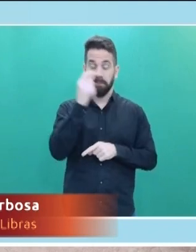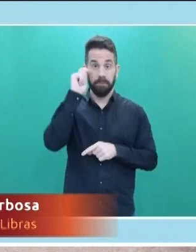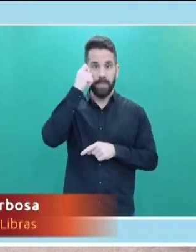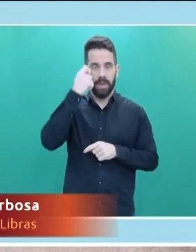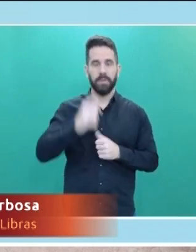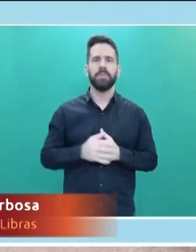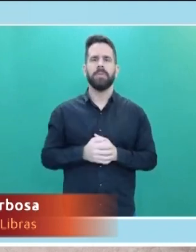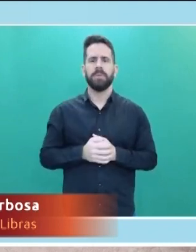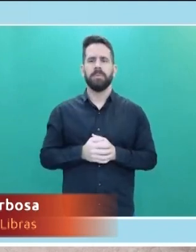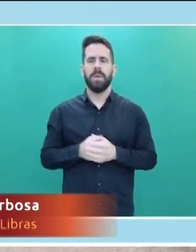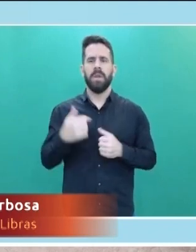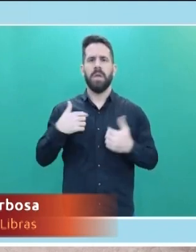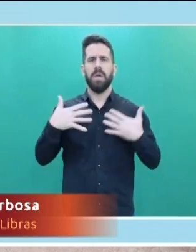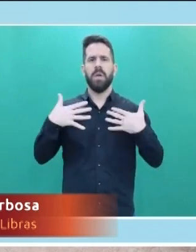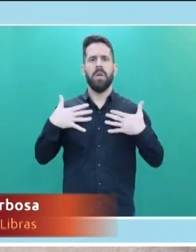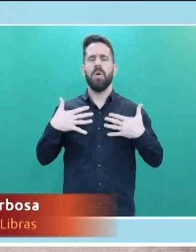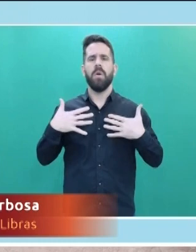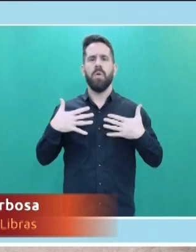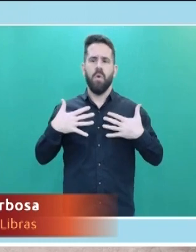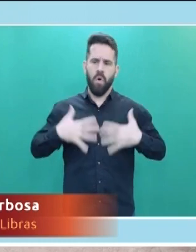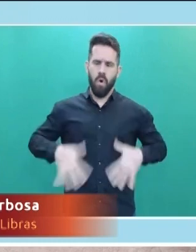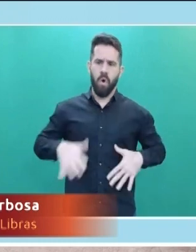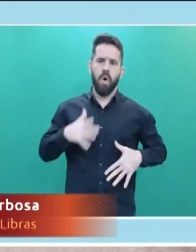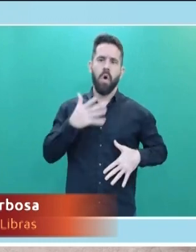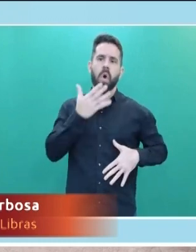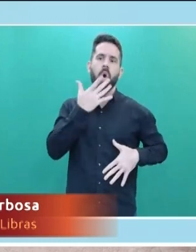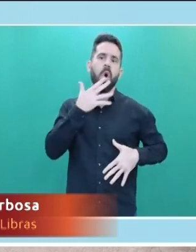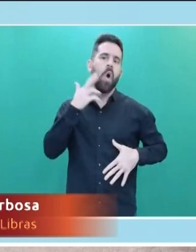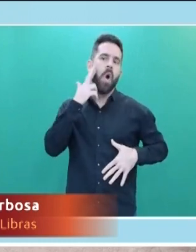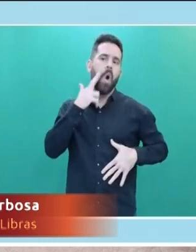e visto uma roupa de tonalidade rosa, salmão.